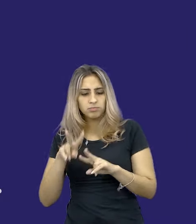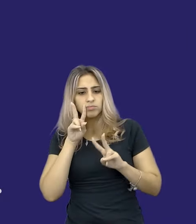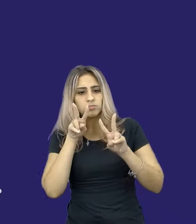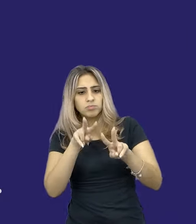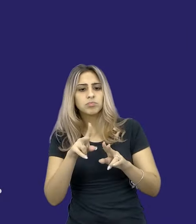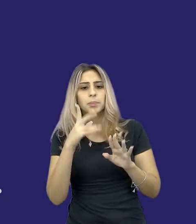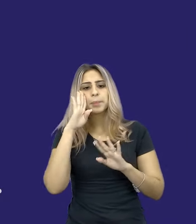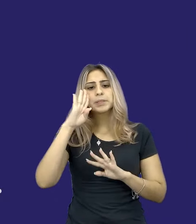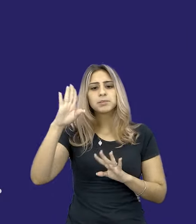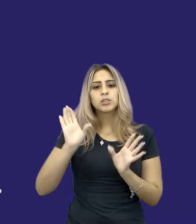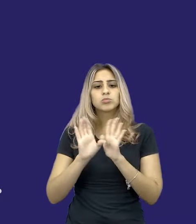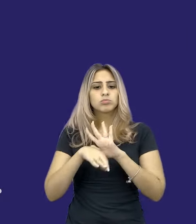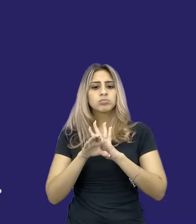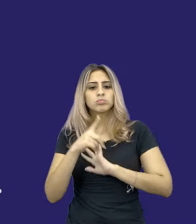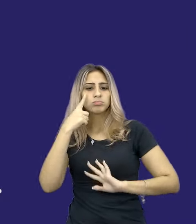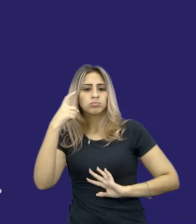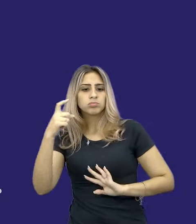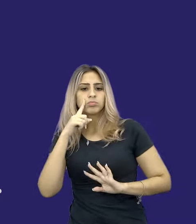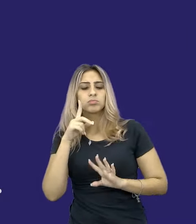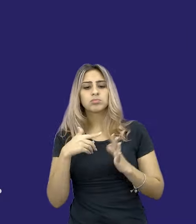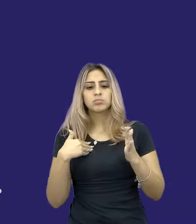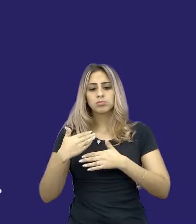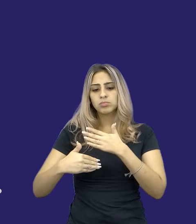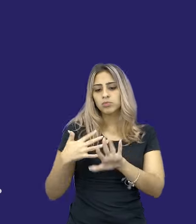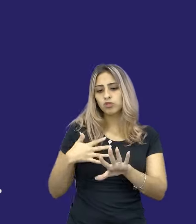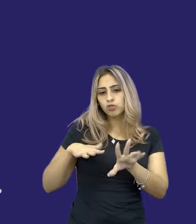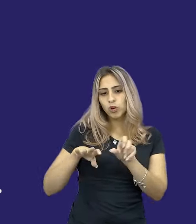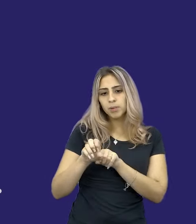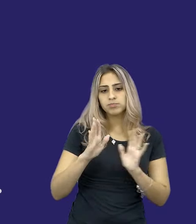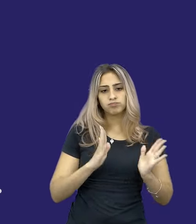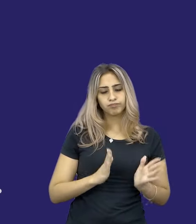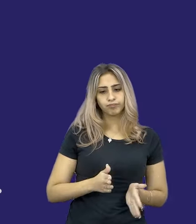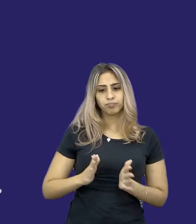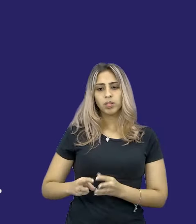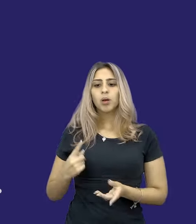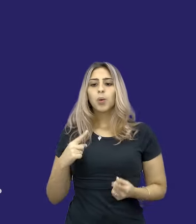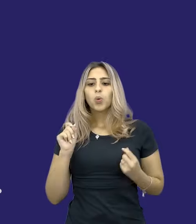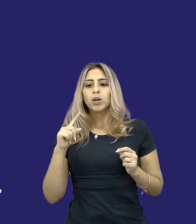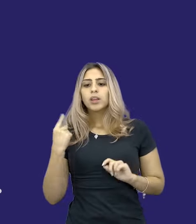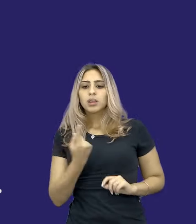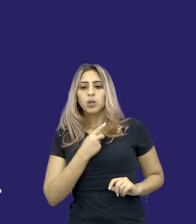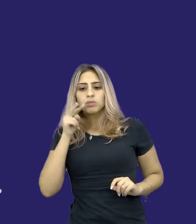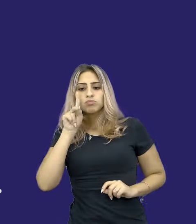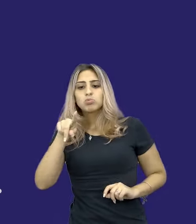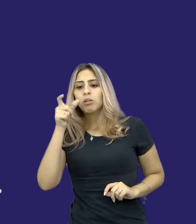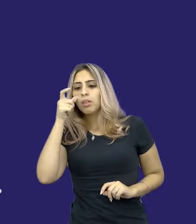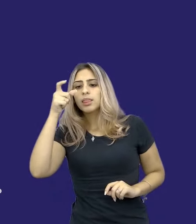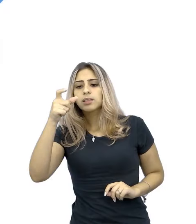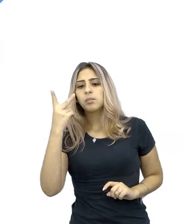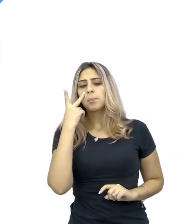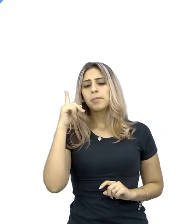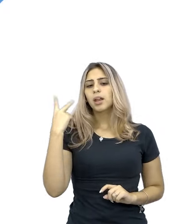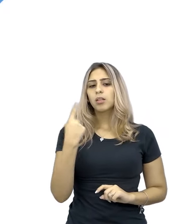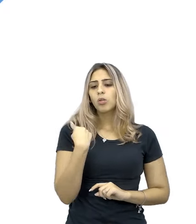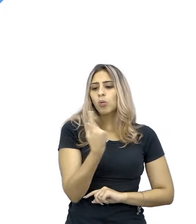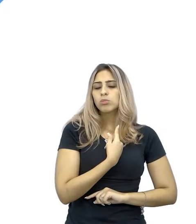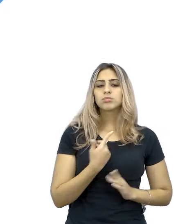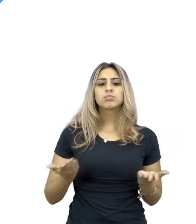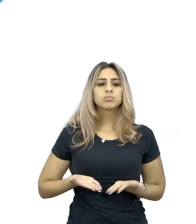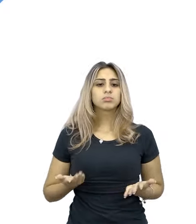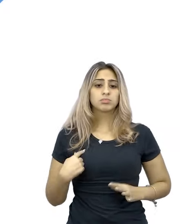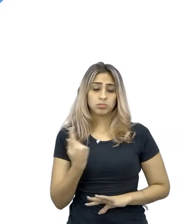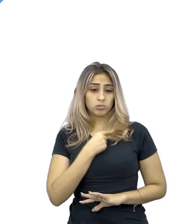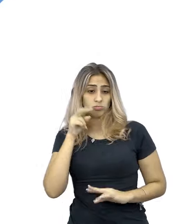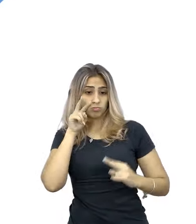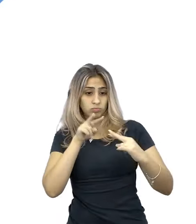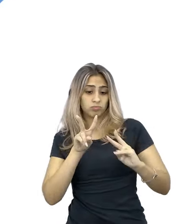os principais conceitos e ideias discutidos na formação de etapa, o que nós vimos? O que foi interessante para nós aquilo lá? Nós vimos